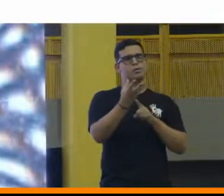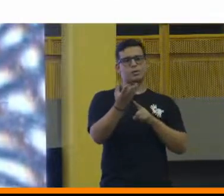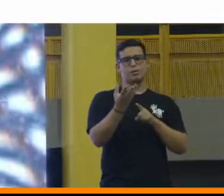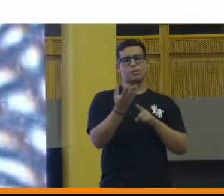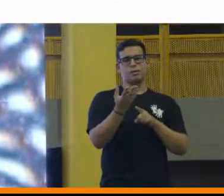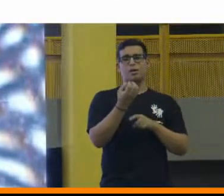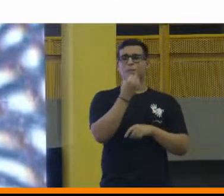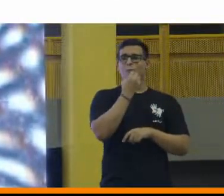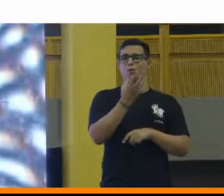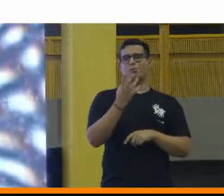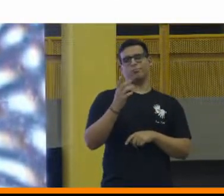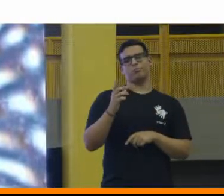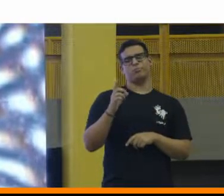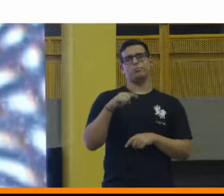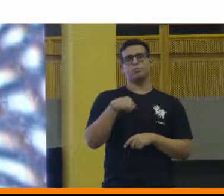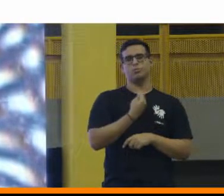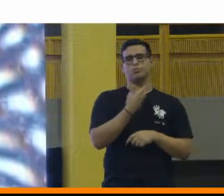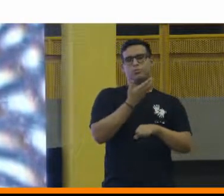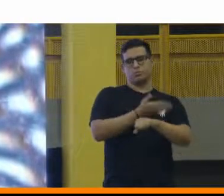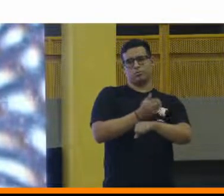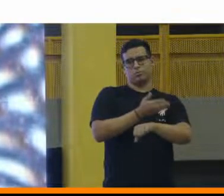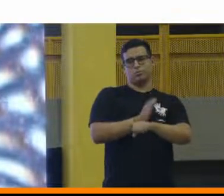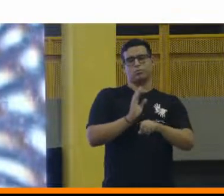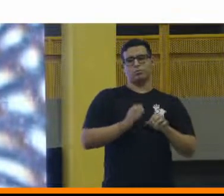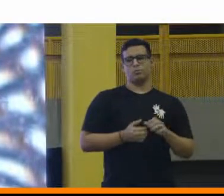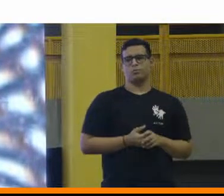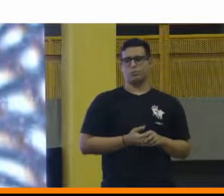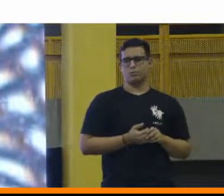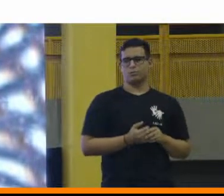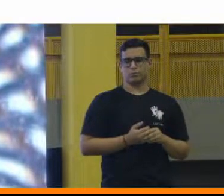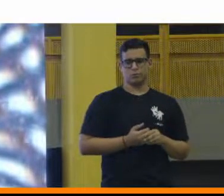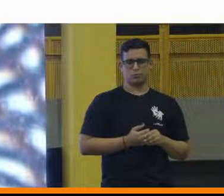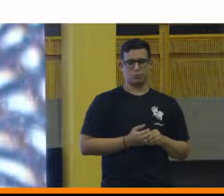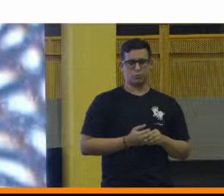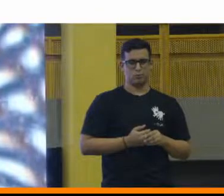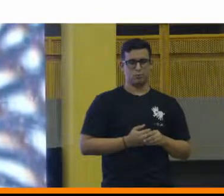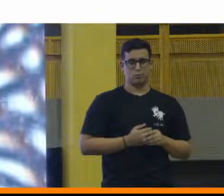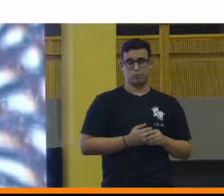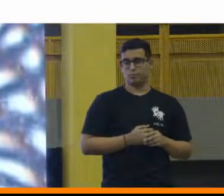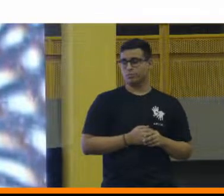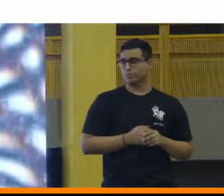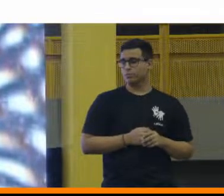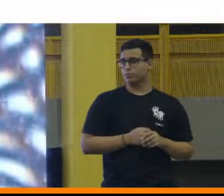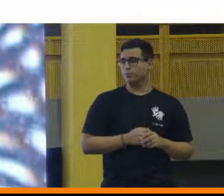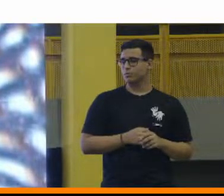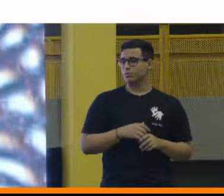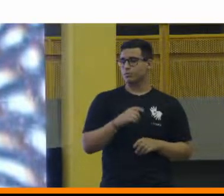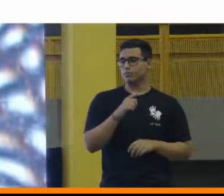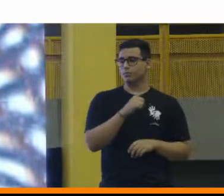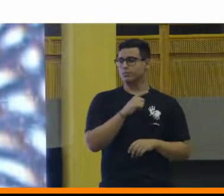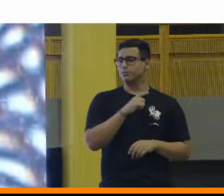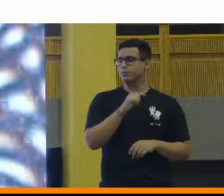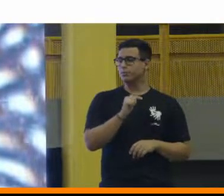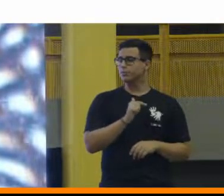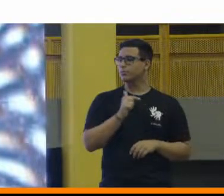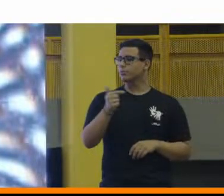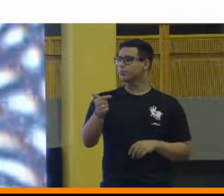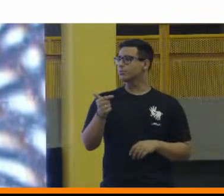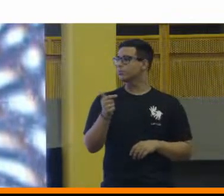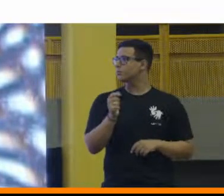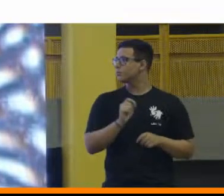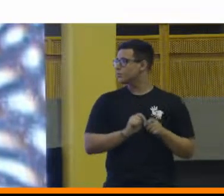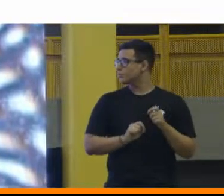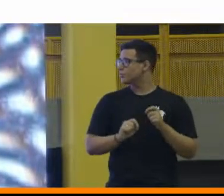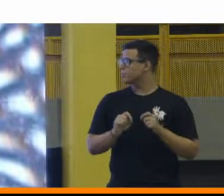nosso dia a dia. Contudo, tem uma que a gente não sabe meio